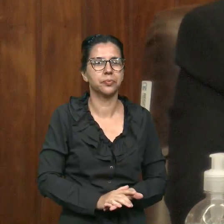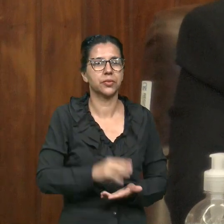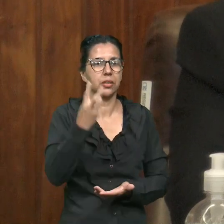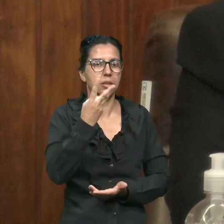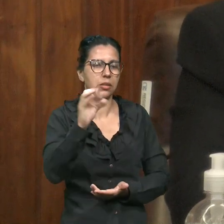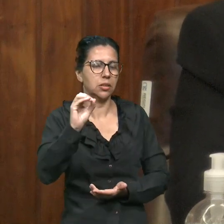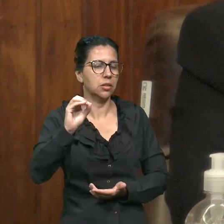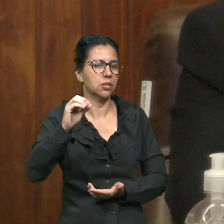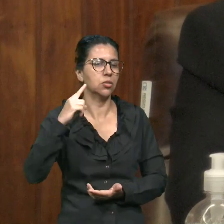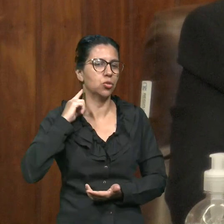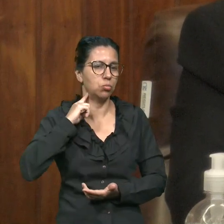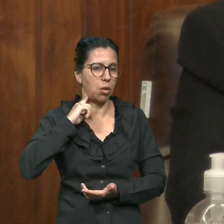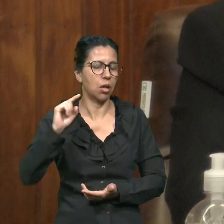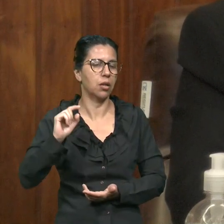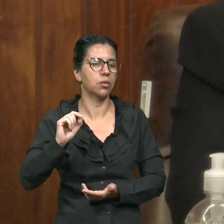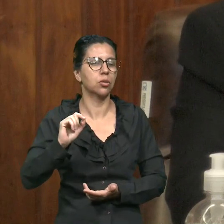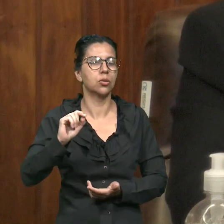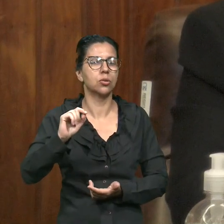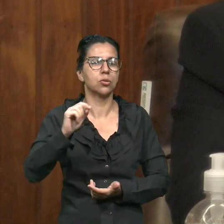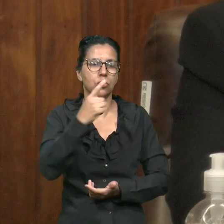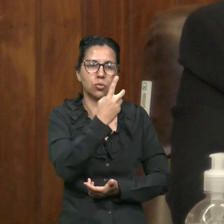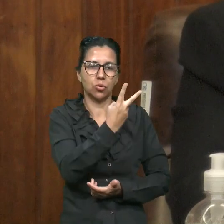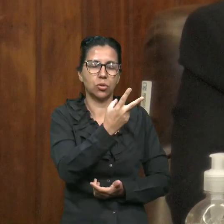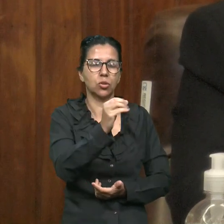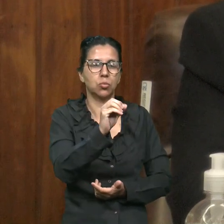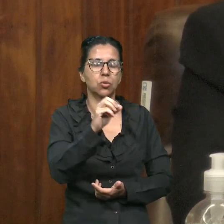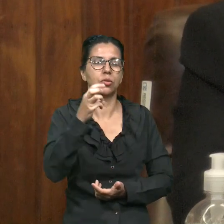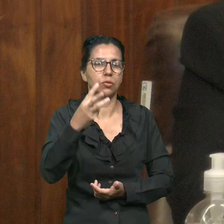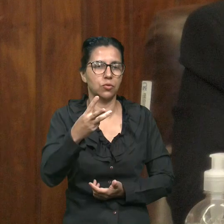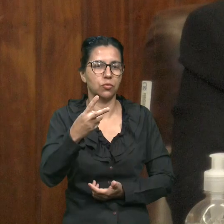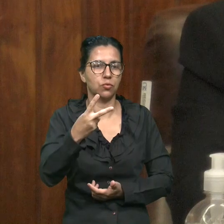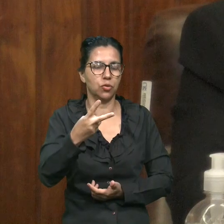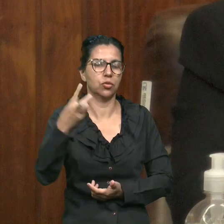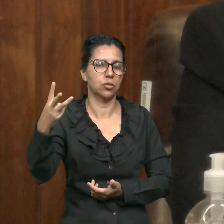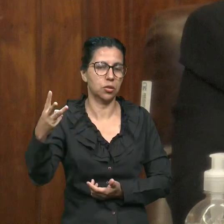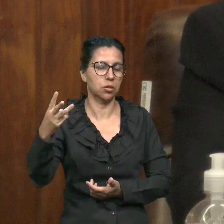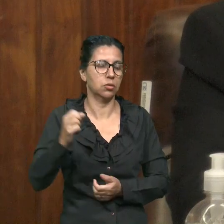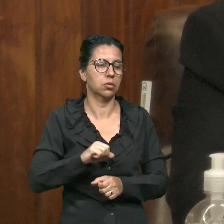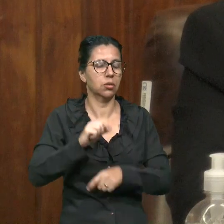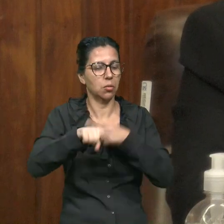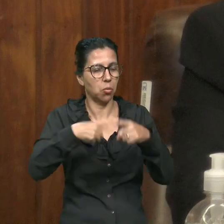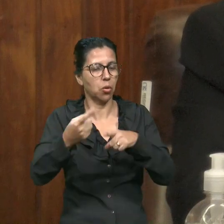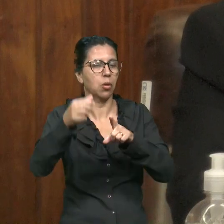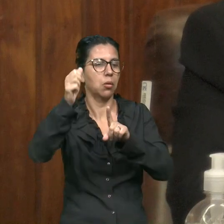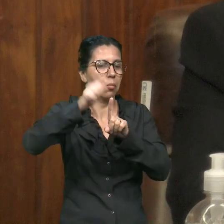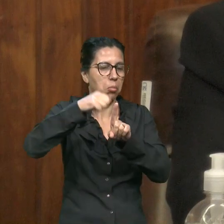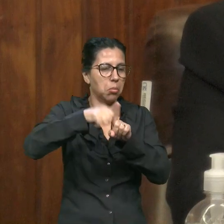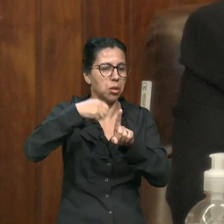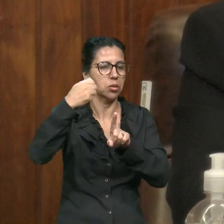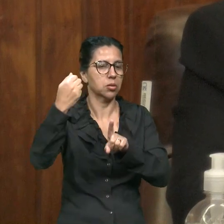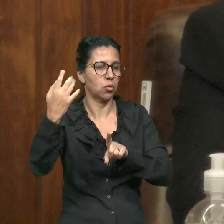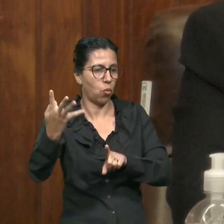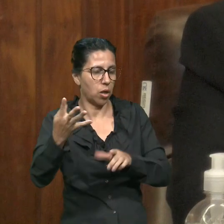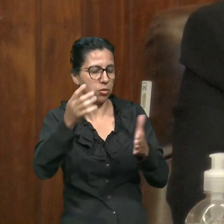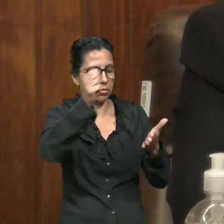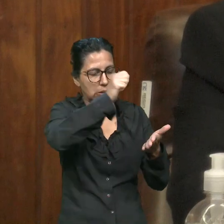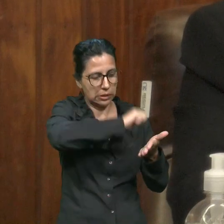30 de maio de 2023, 2 meses após o primeiro aditivo e 4 meses após a assinatura do contrato